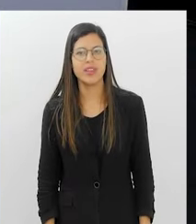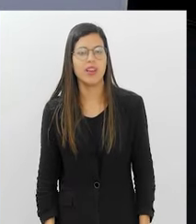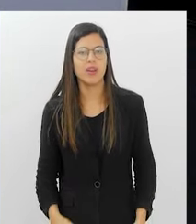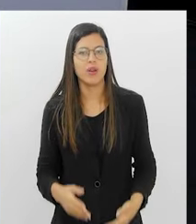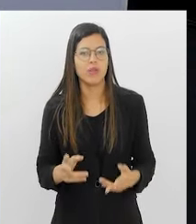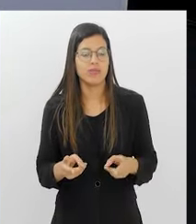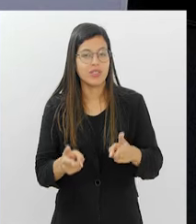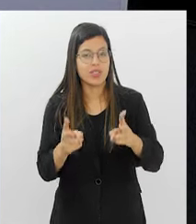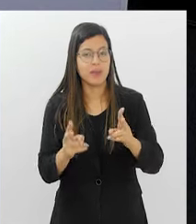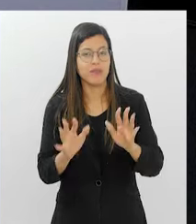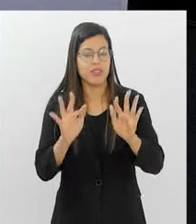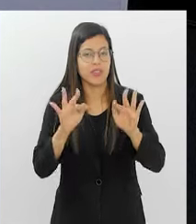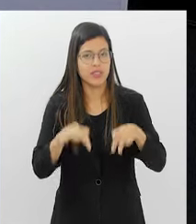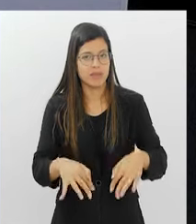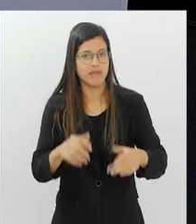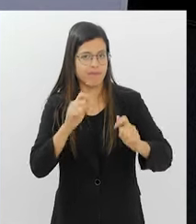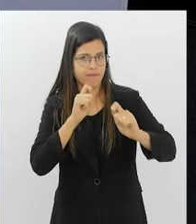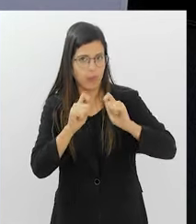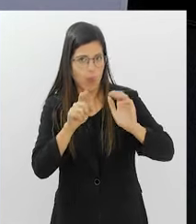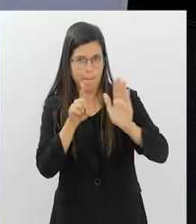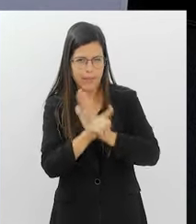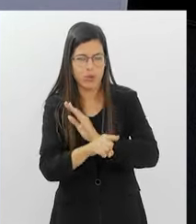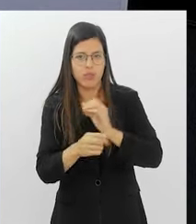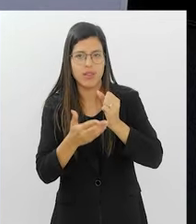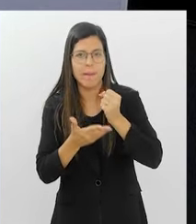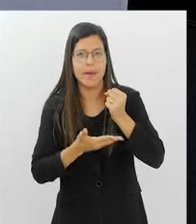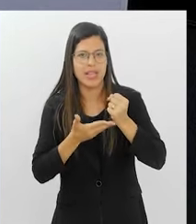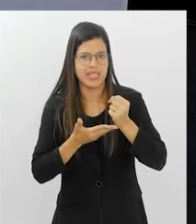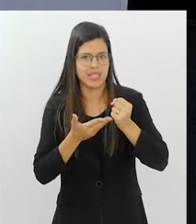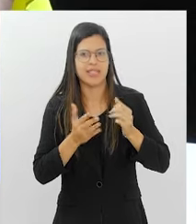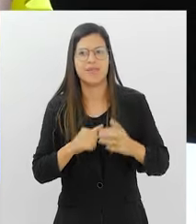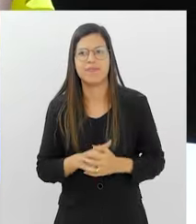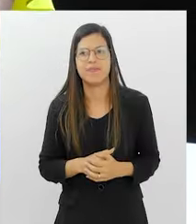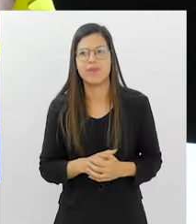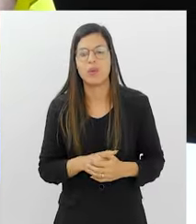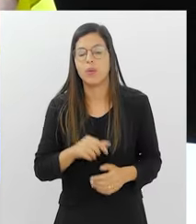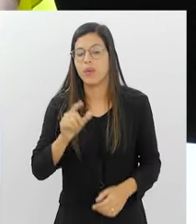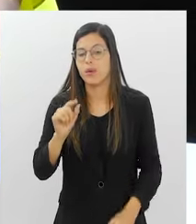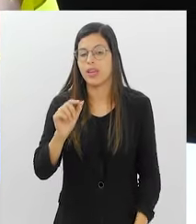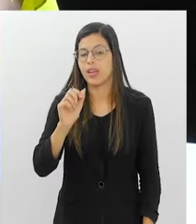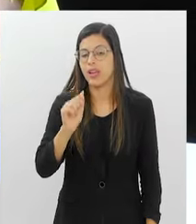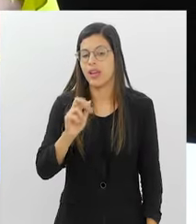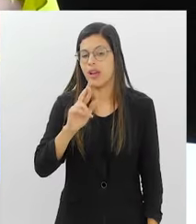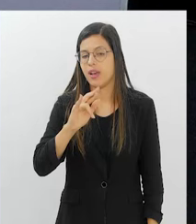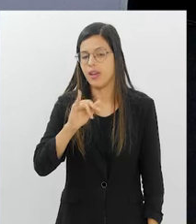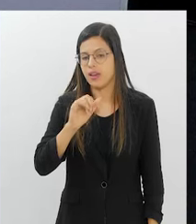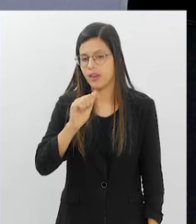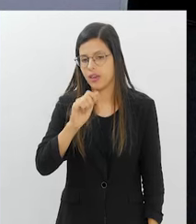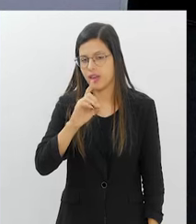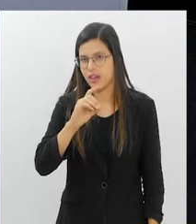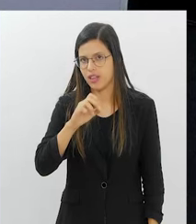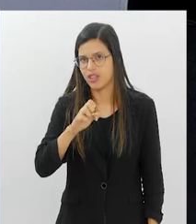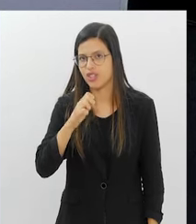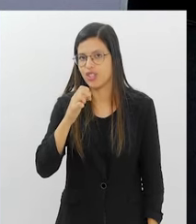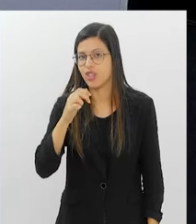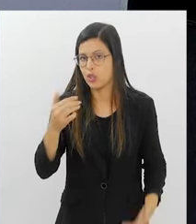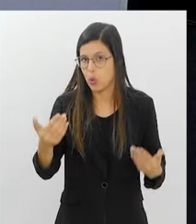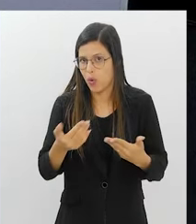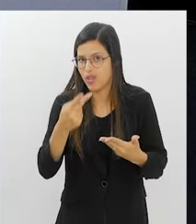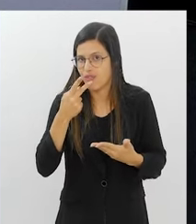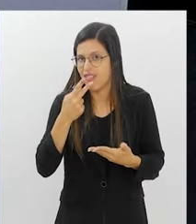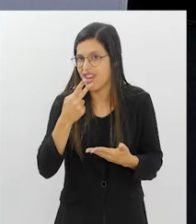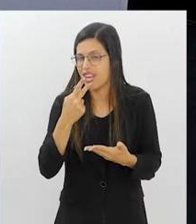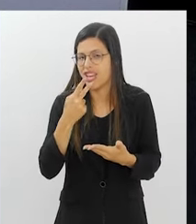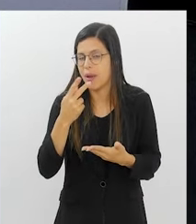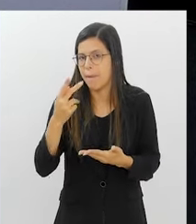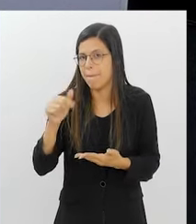eu sempre fecho o as nossas entrevistas com uma pergunta básica o que que arad de hoje diria para Ariadna